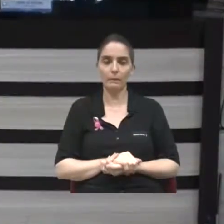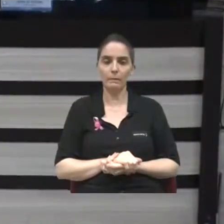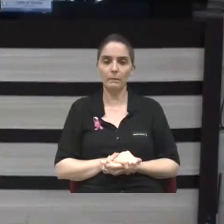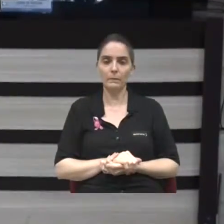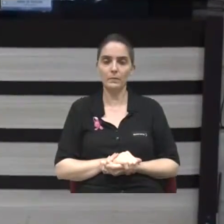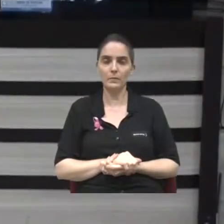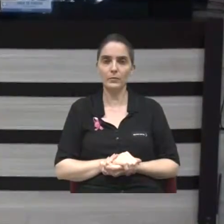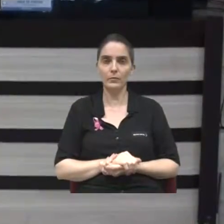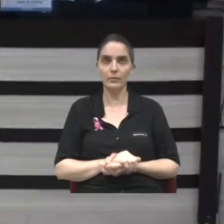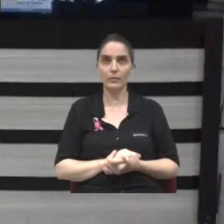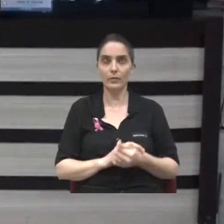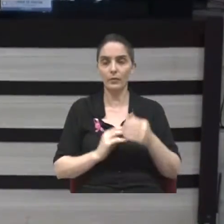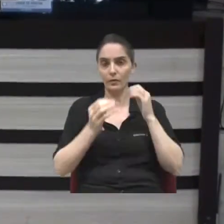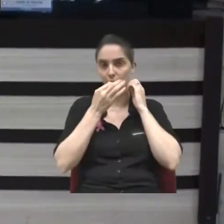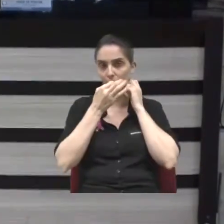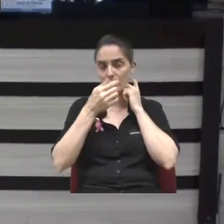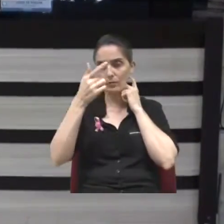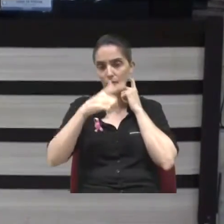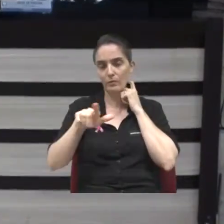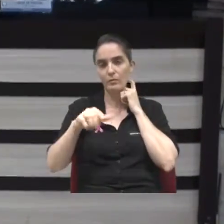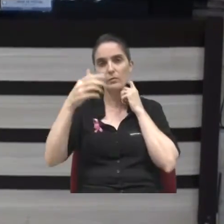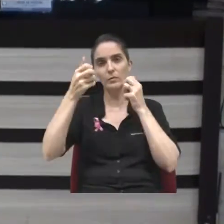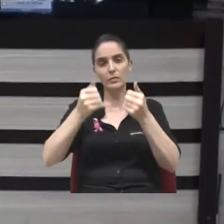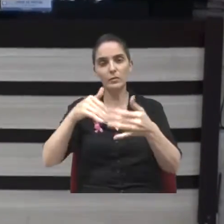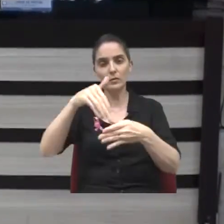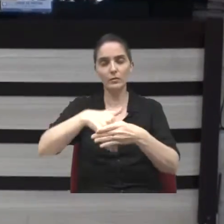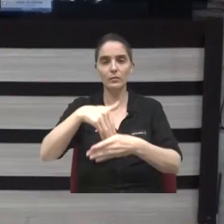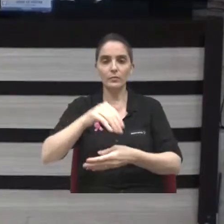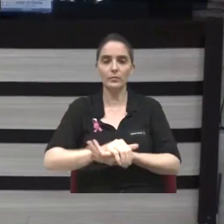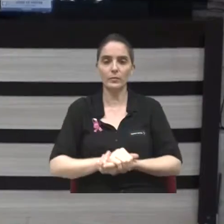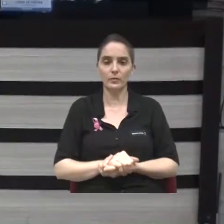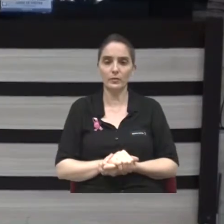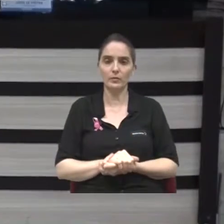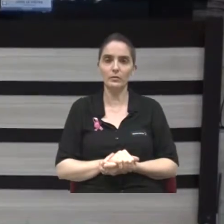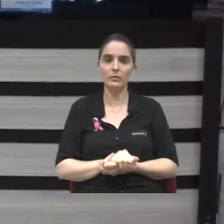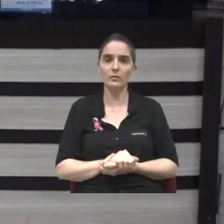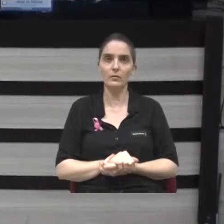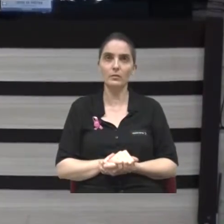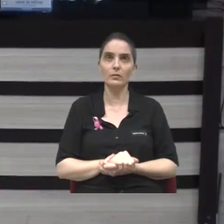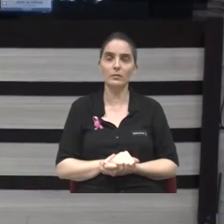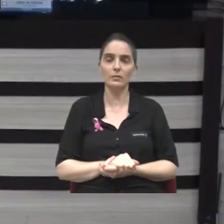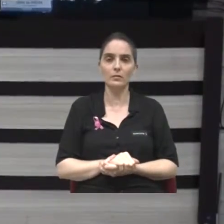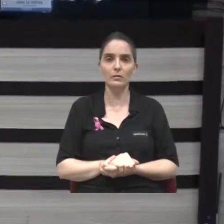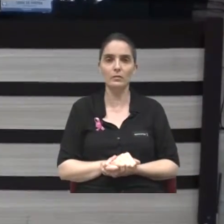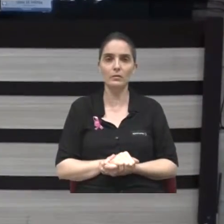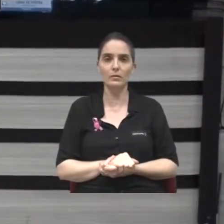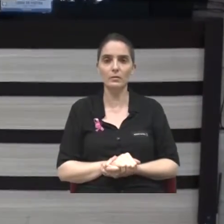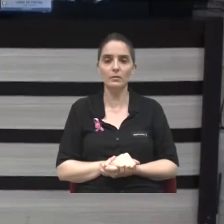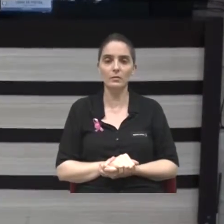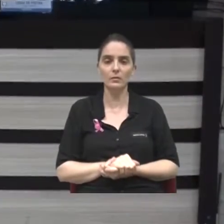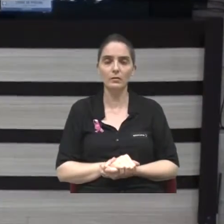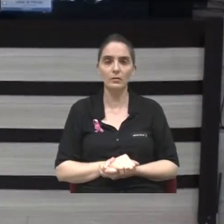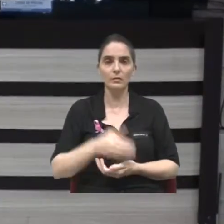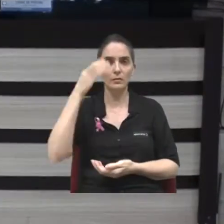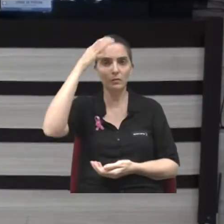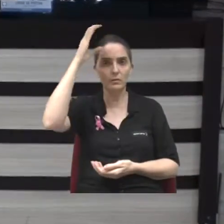Mais um vereador deseja justificar o voto? Eu desejo. Vereadora Carolina